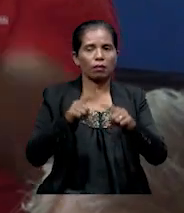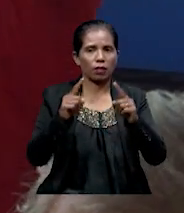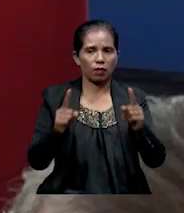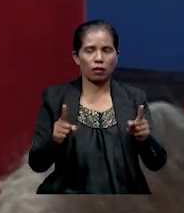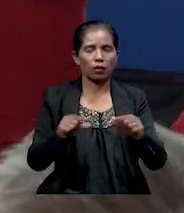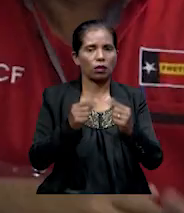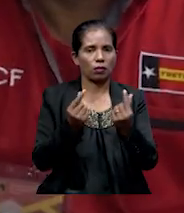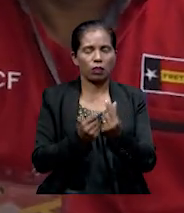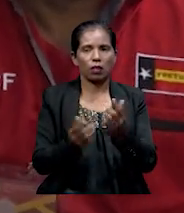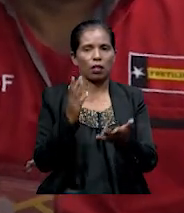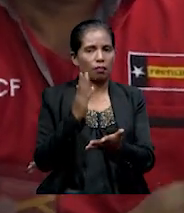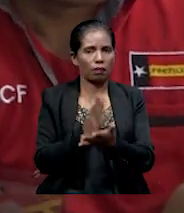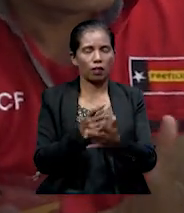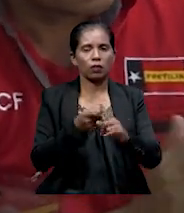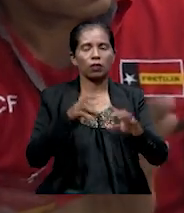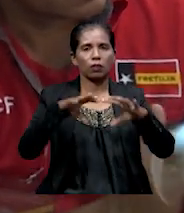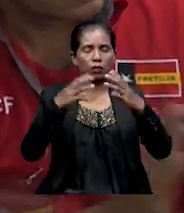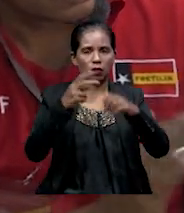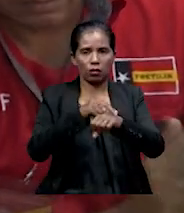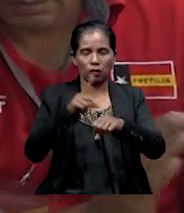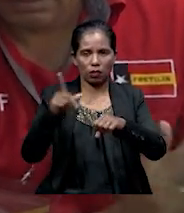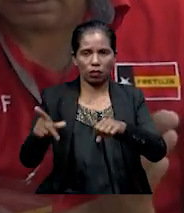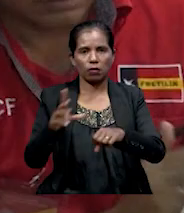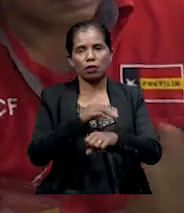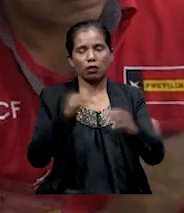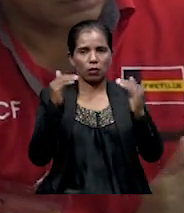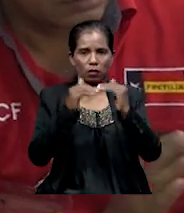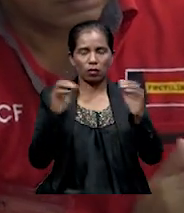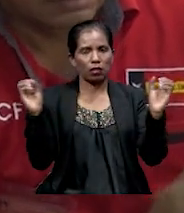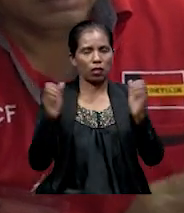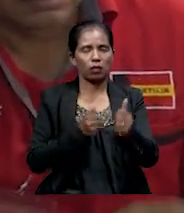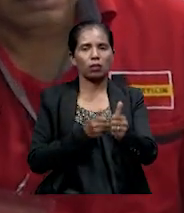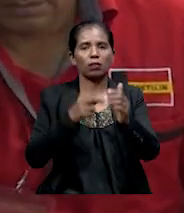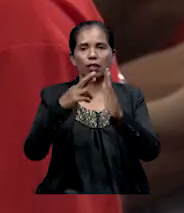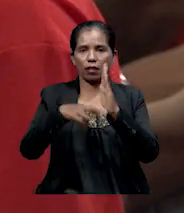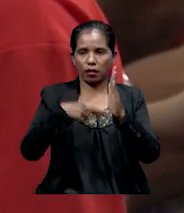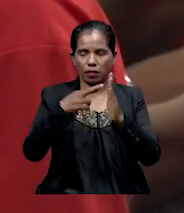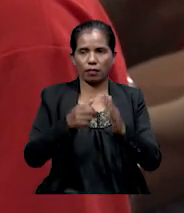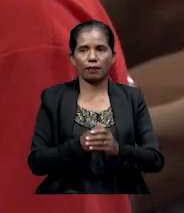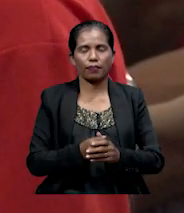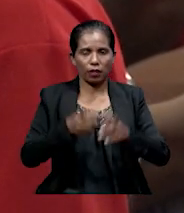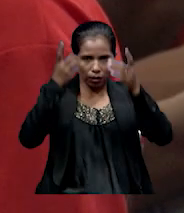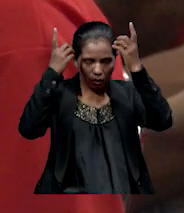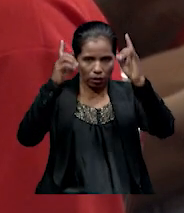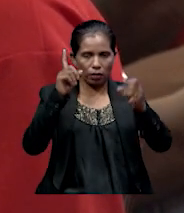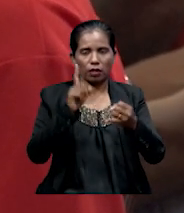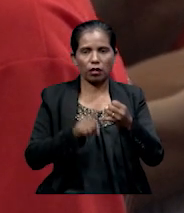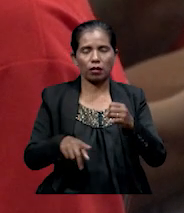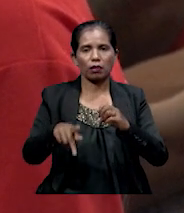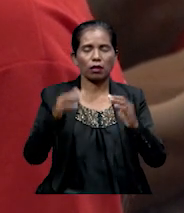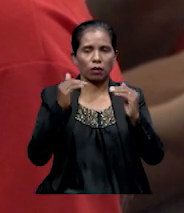refere rezeita hus Comissão Nacional ba Congresso Horazão la Prensa Requisitos. Nune decisão igus ba Congresso